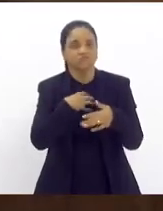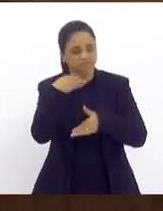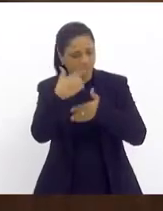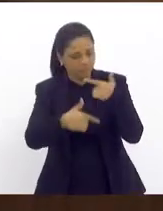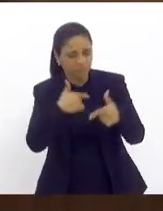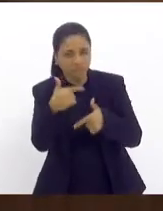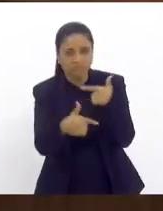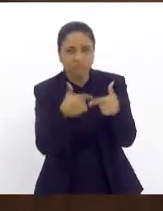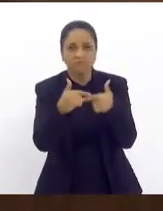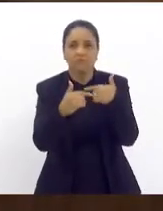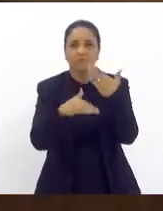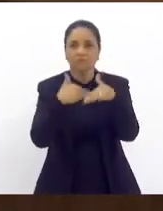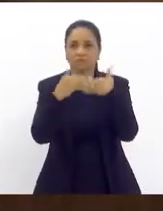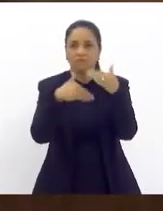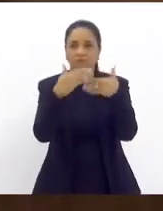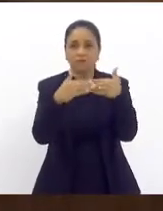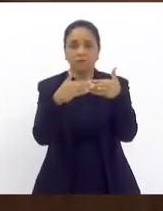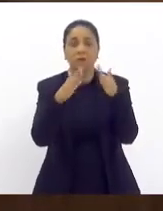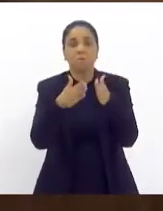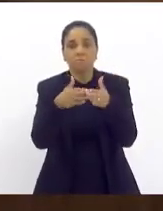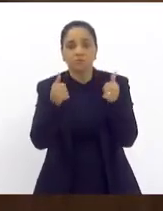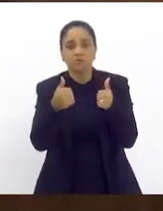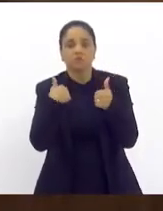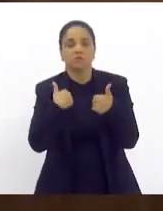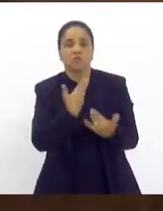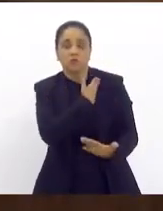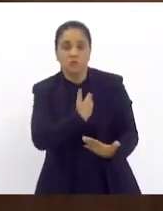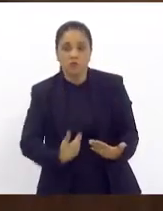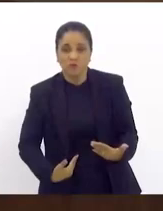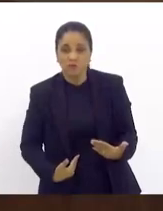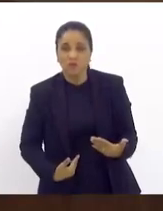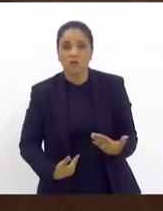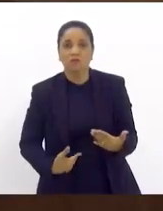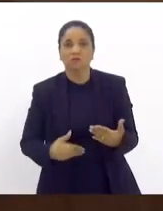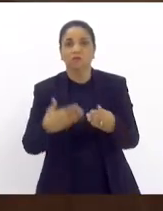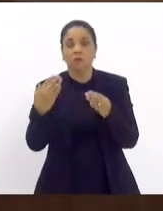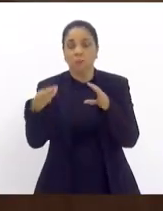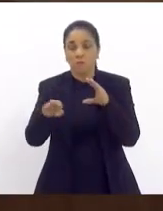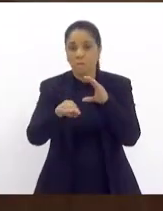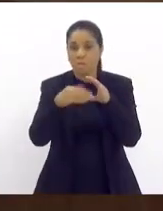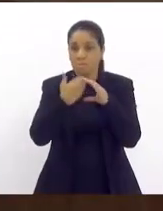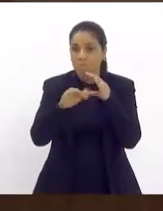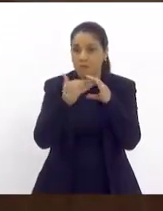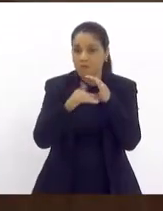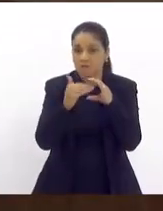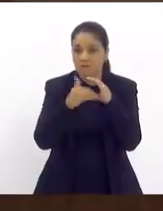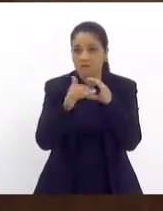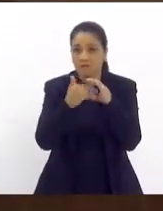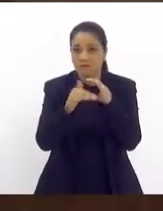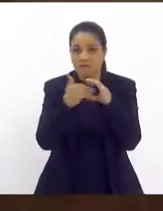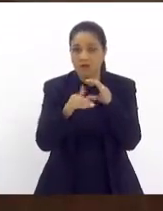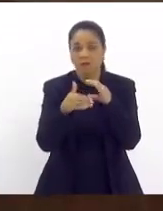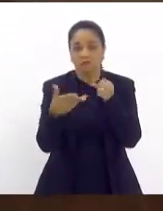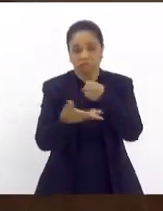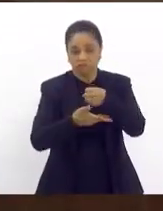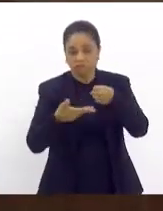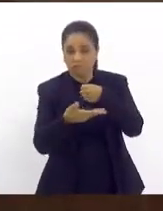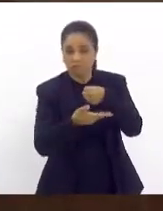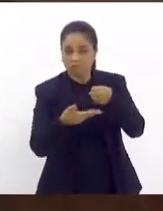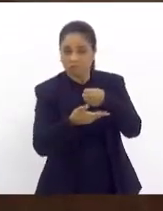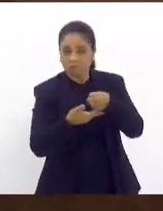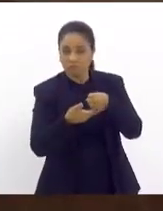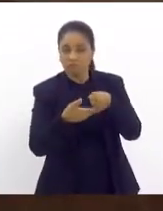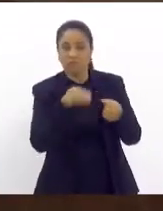para que o governo priorize o envio de mensagem dispondo estabelecimento de um vídeo de um piso mínimo